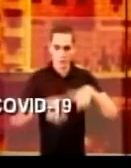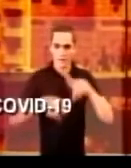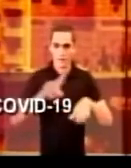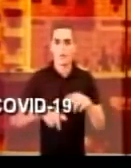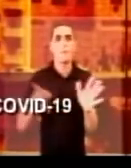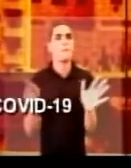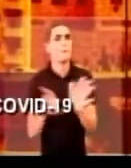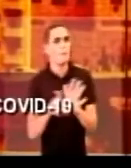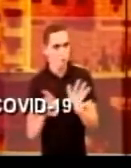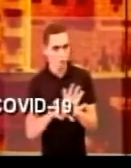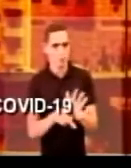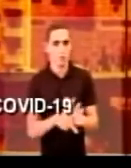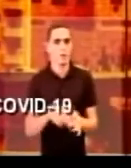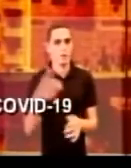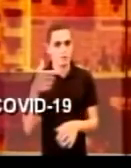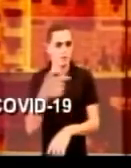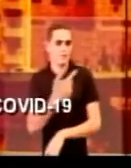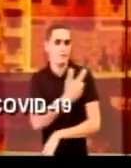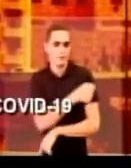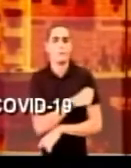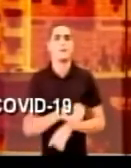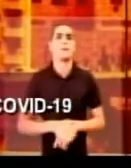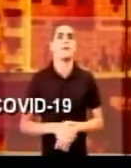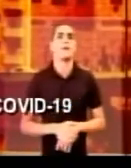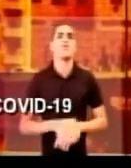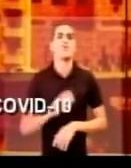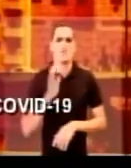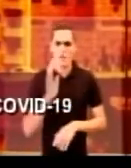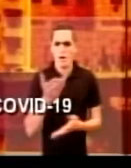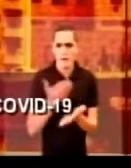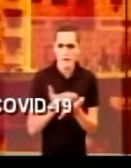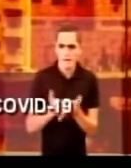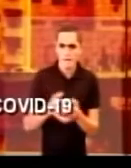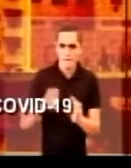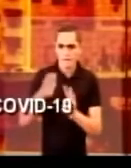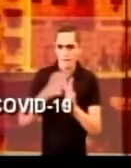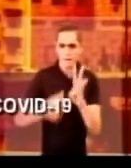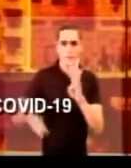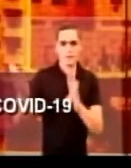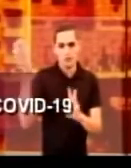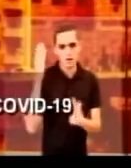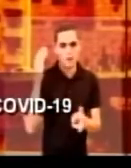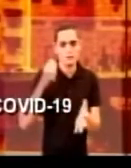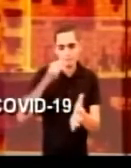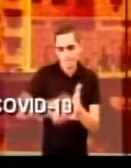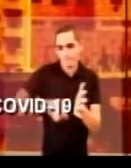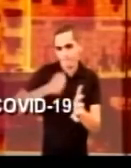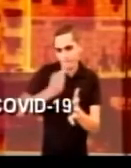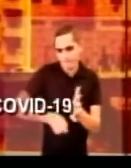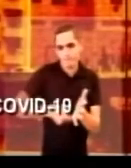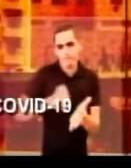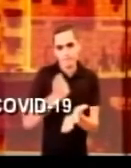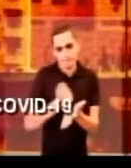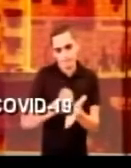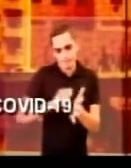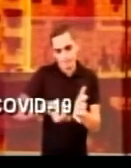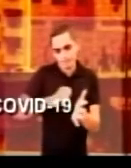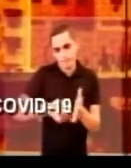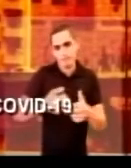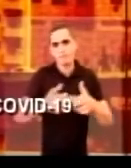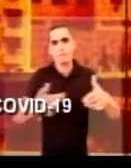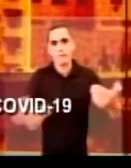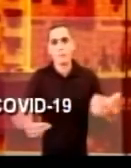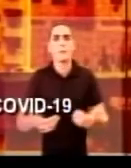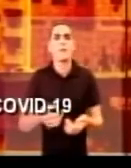os contratos para o fornecimento desses insumos. Como a Michela colocou muito bem,